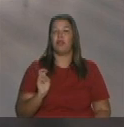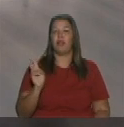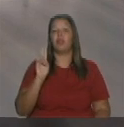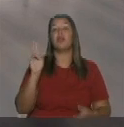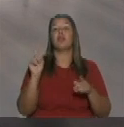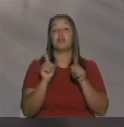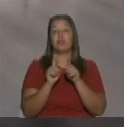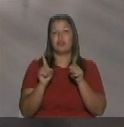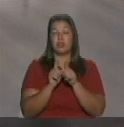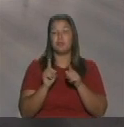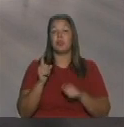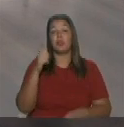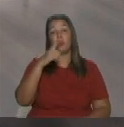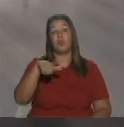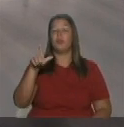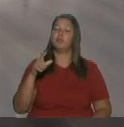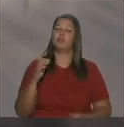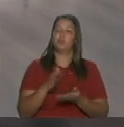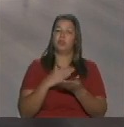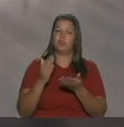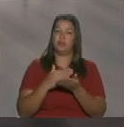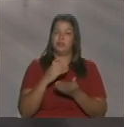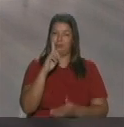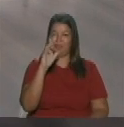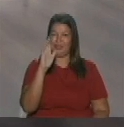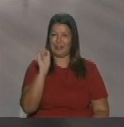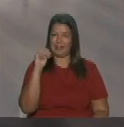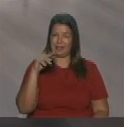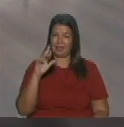em 1844, que Leandro